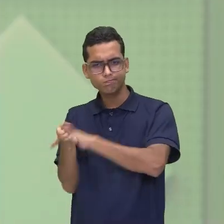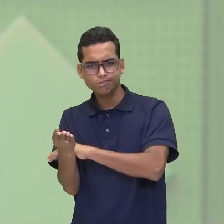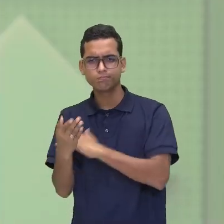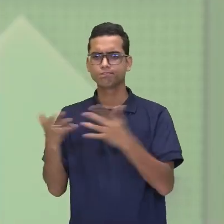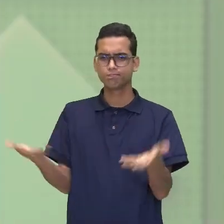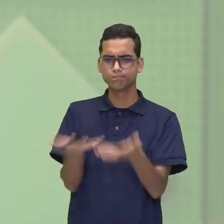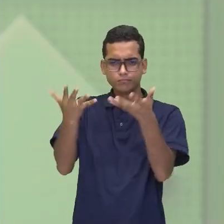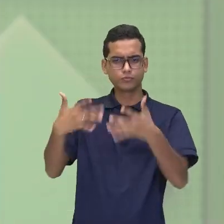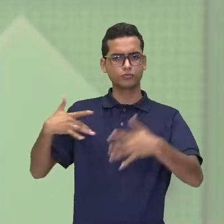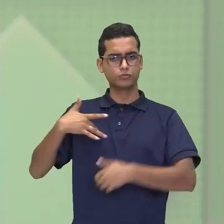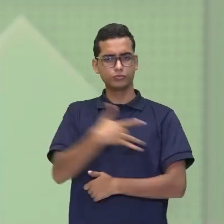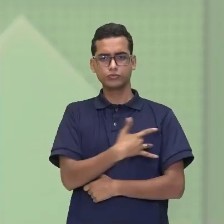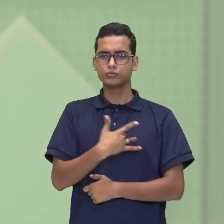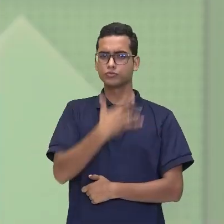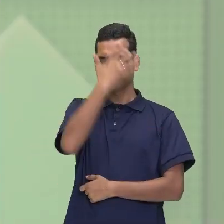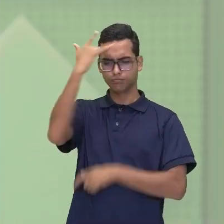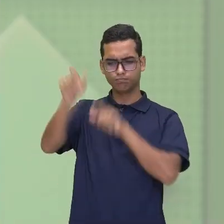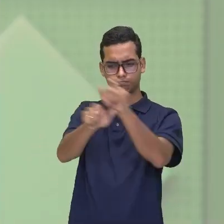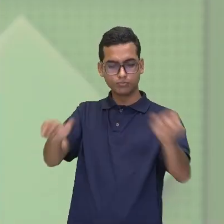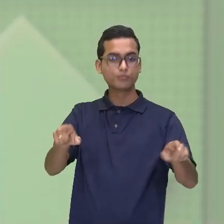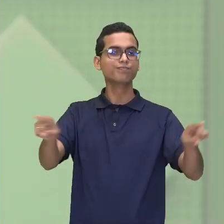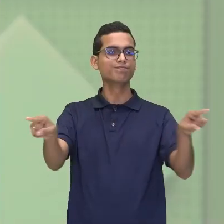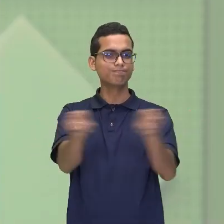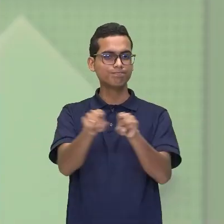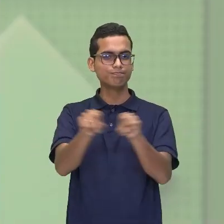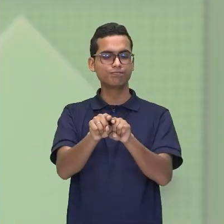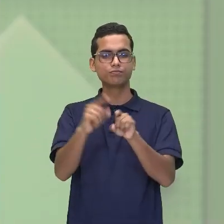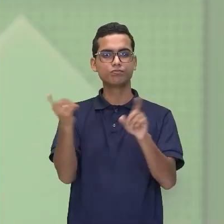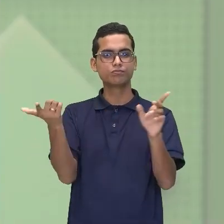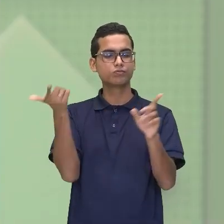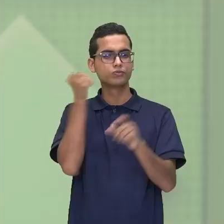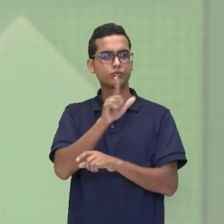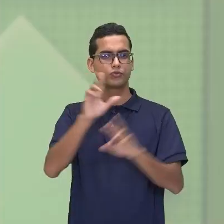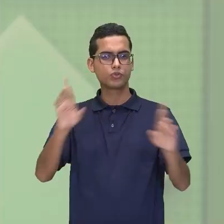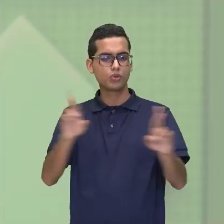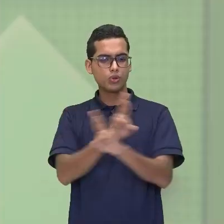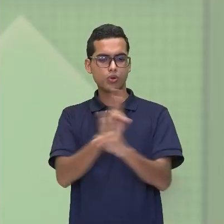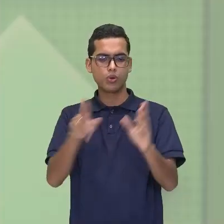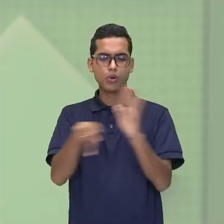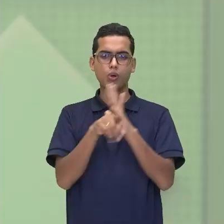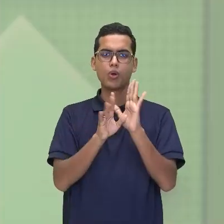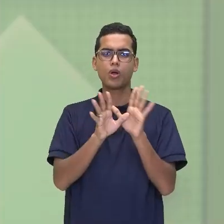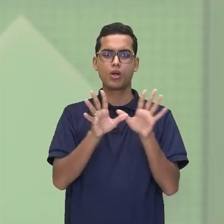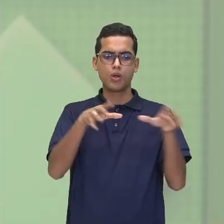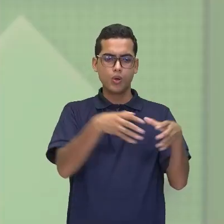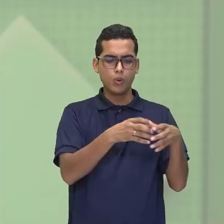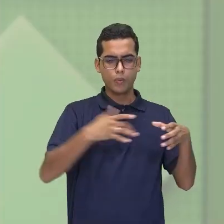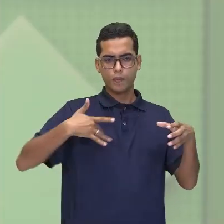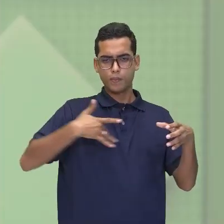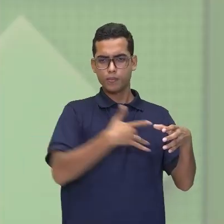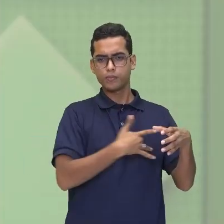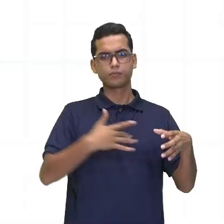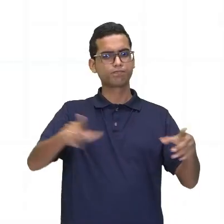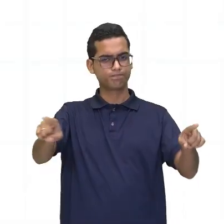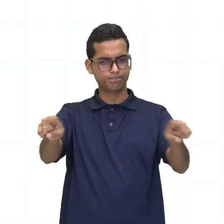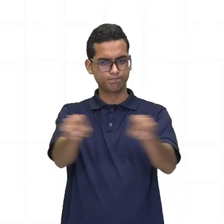saúde individual, mas eles também podem estar relacionados à saúde coletiva. Então, vamos